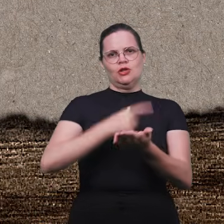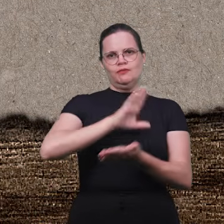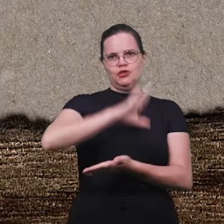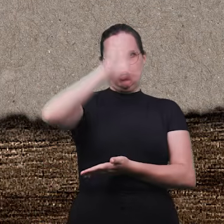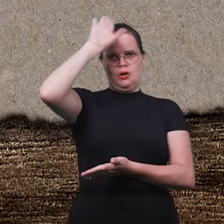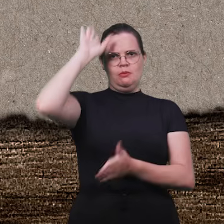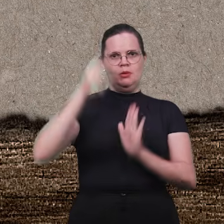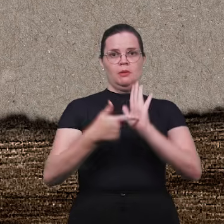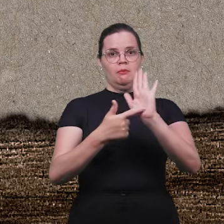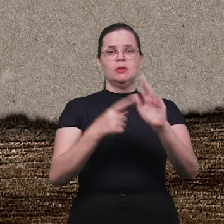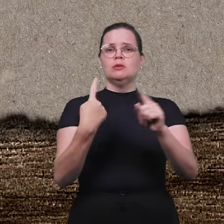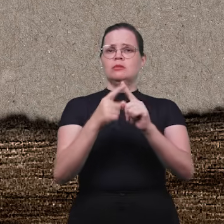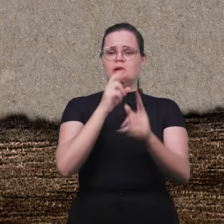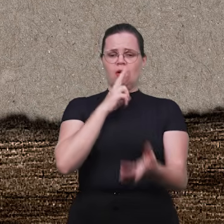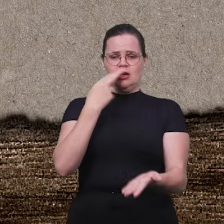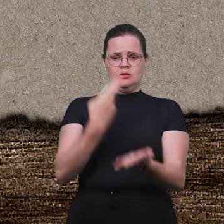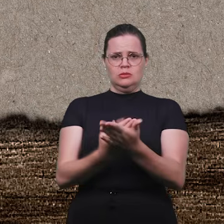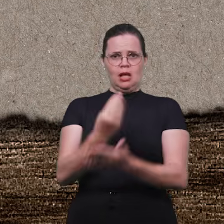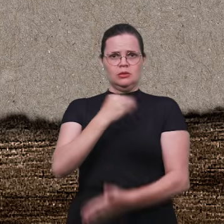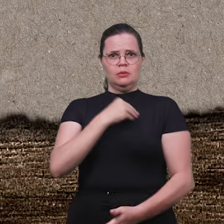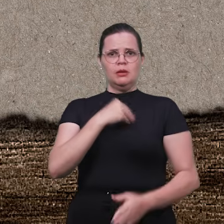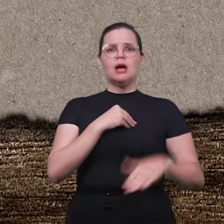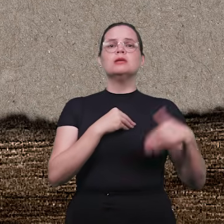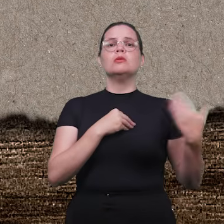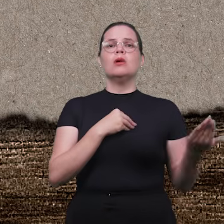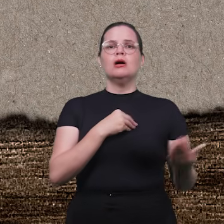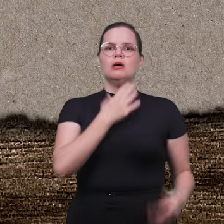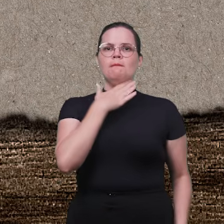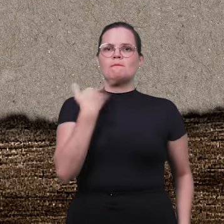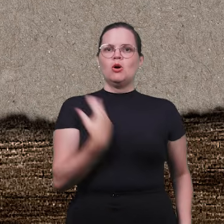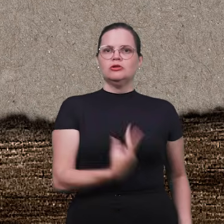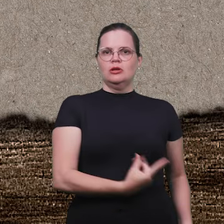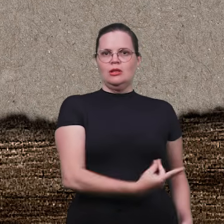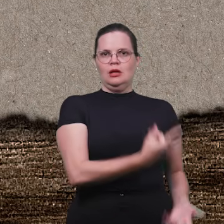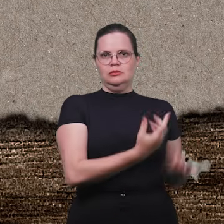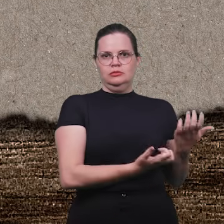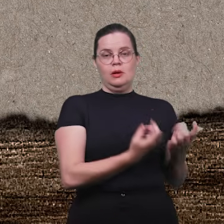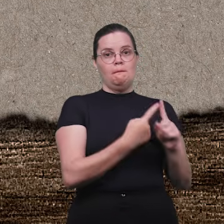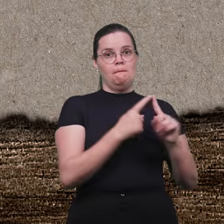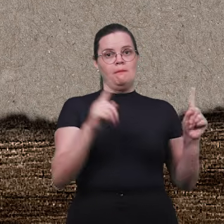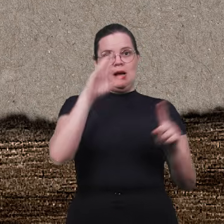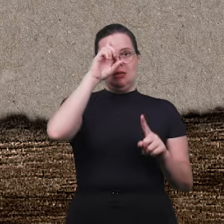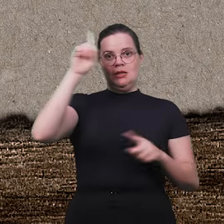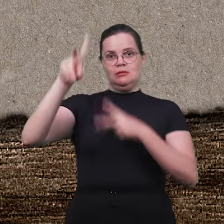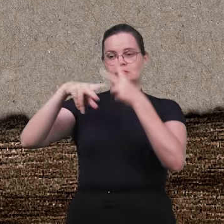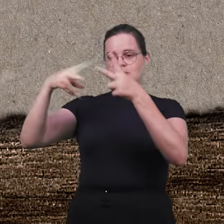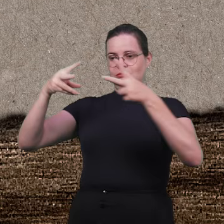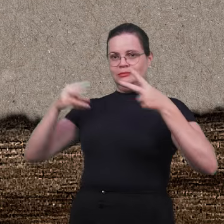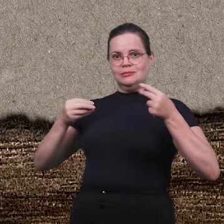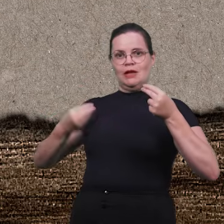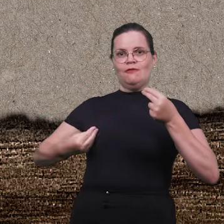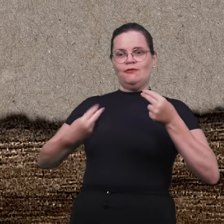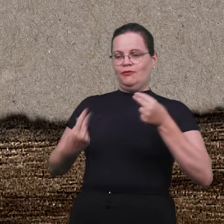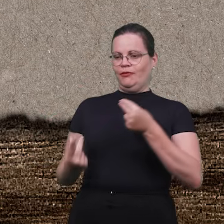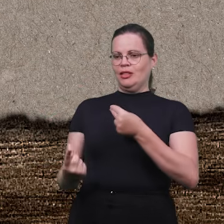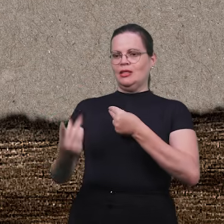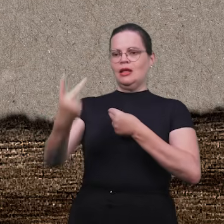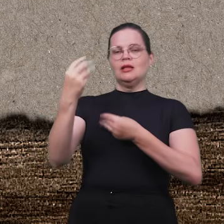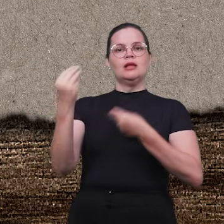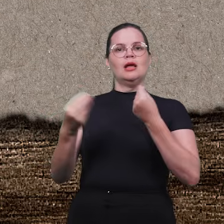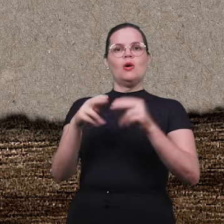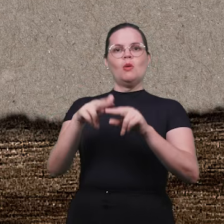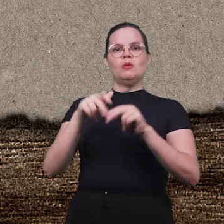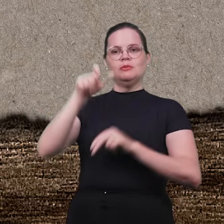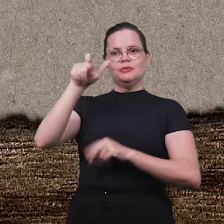o salário do pecado é a morte, mas o dom gratuito de Deus é a vida eterna por